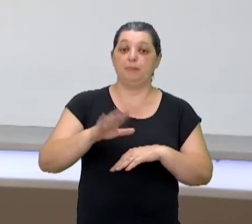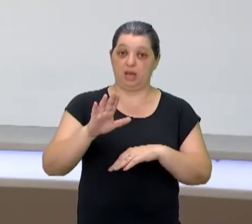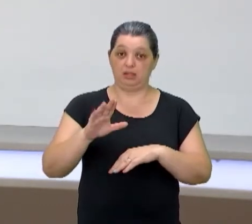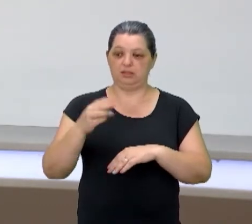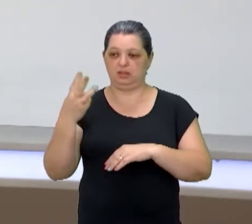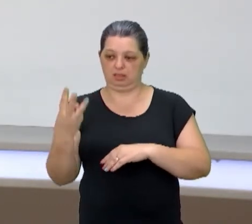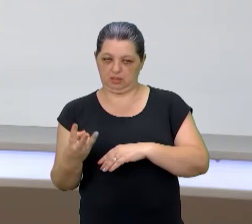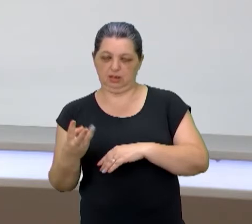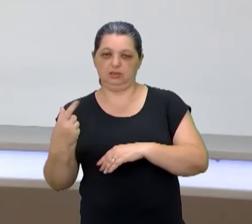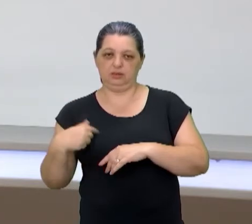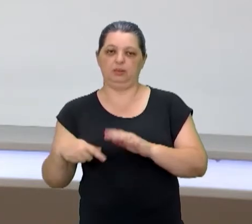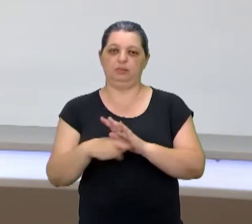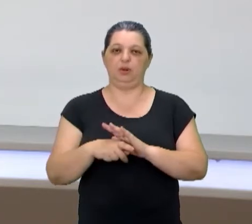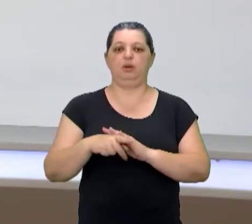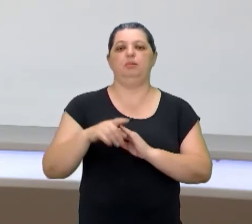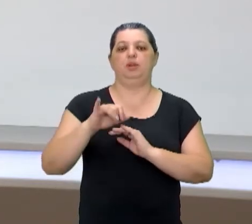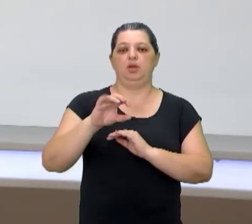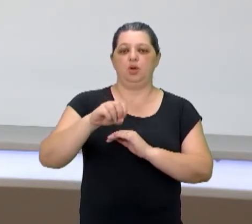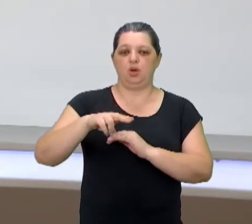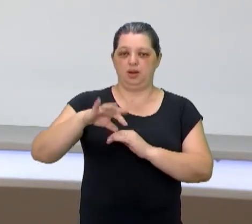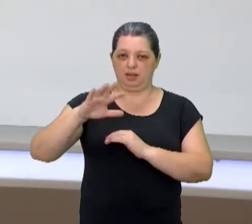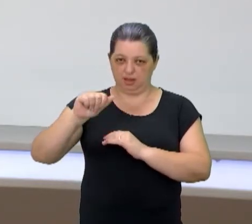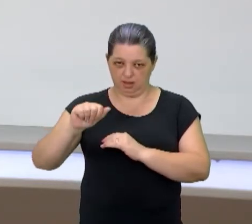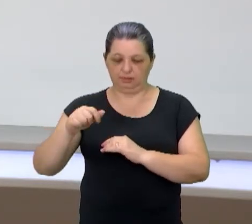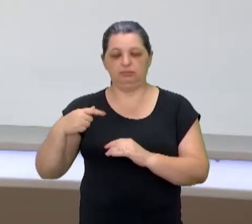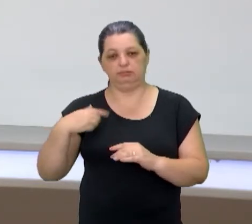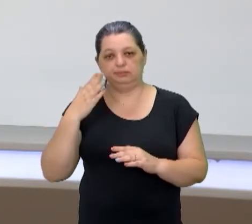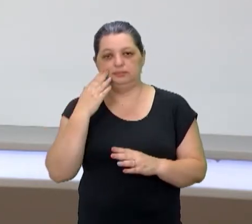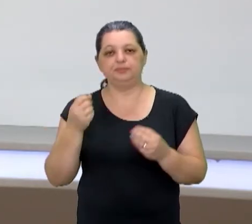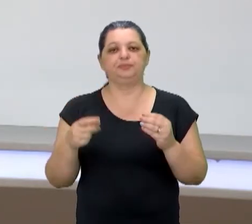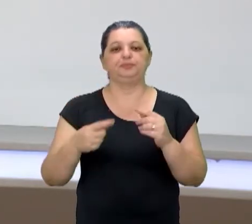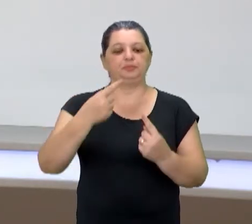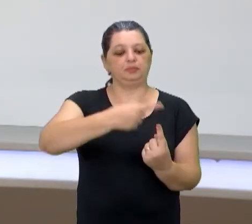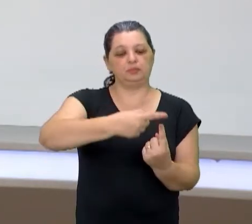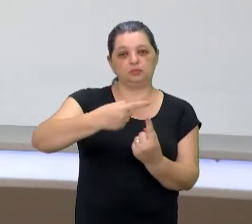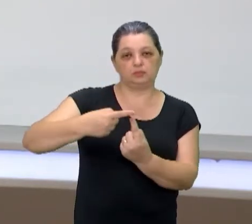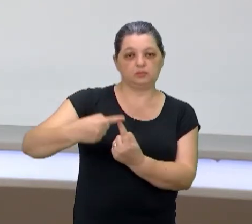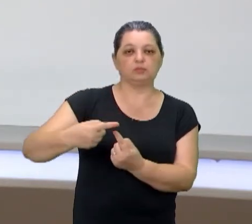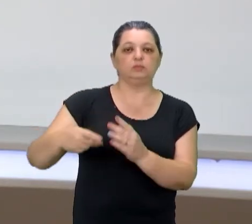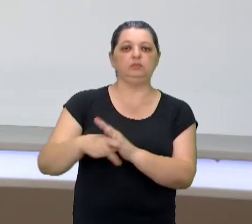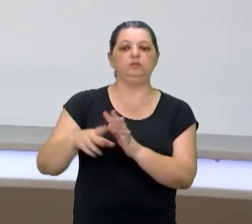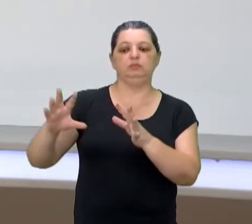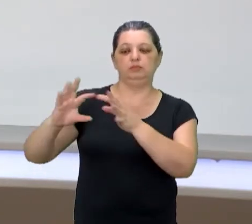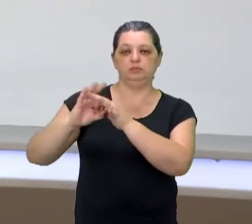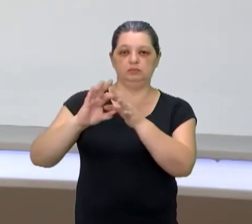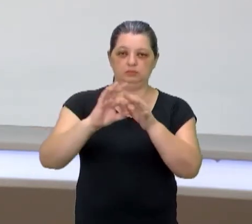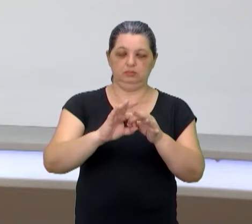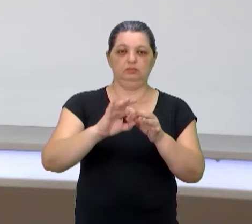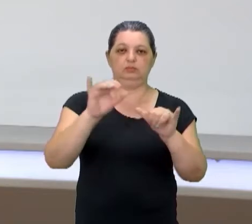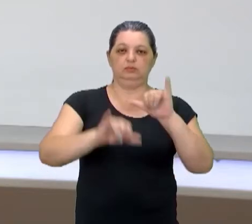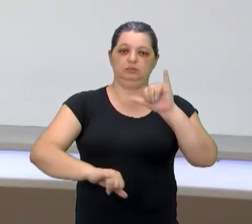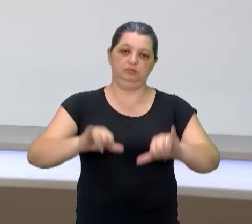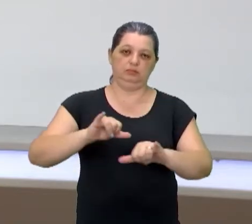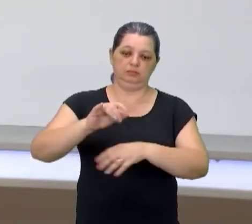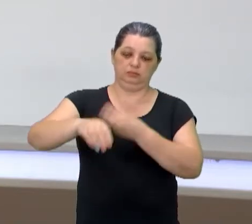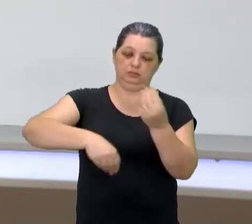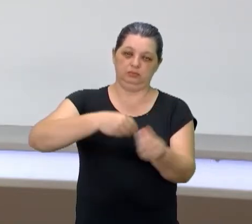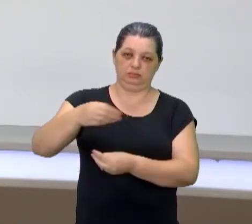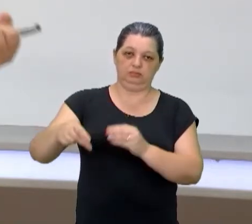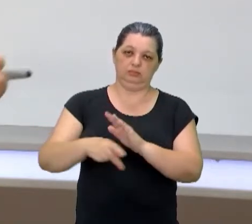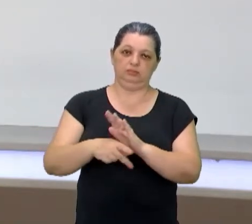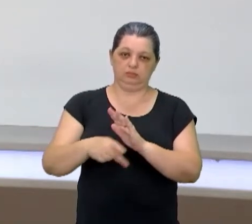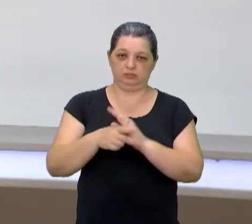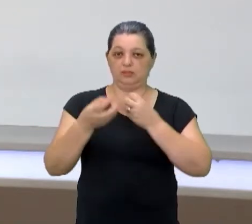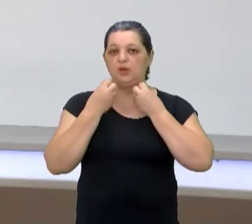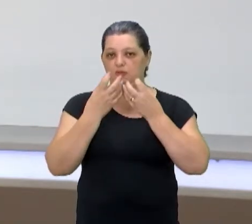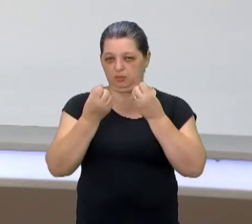ligação iônica. Então, eu consigo saber quais são os tipos de ligações químicas, calculando a eletronegatividade da